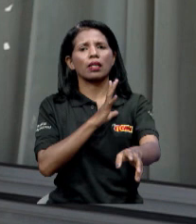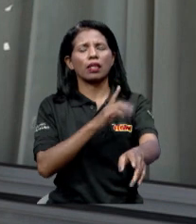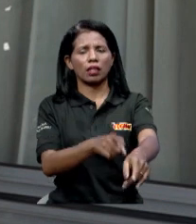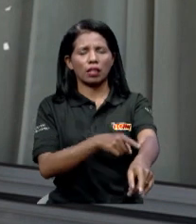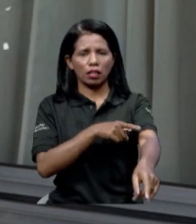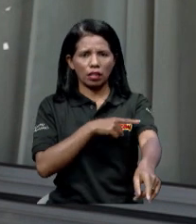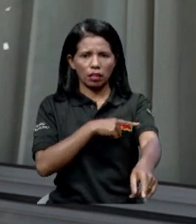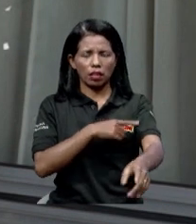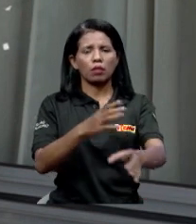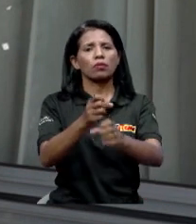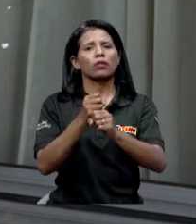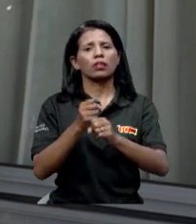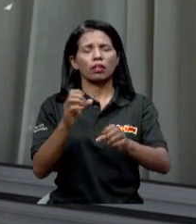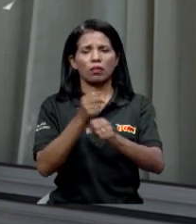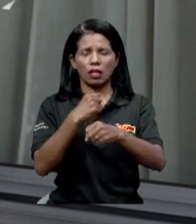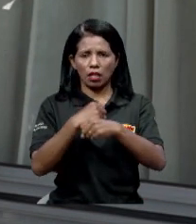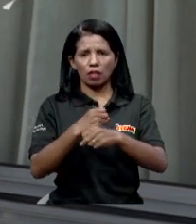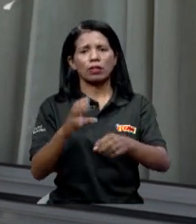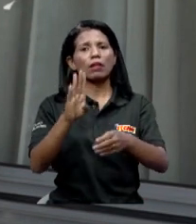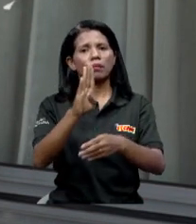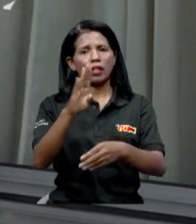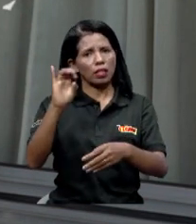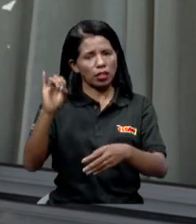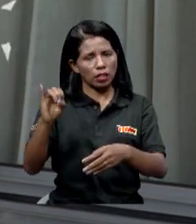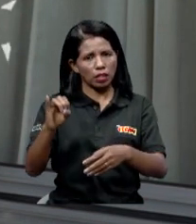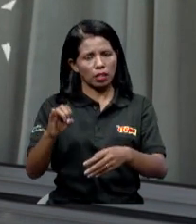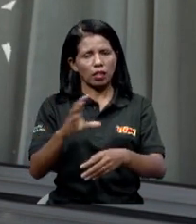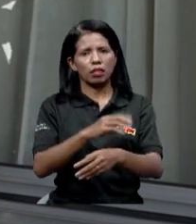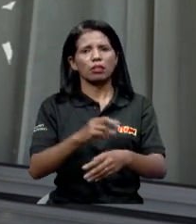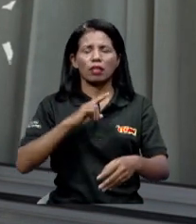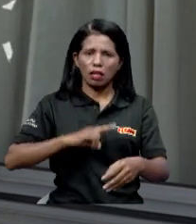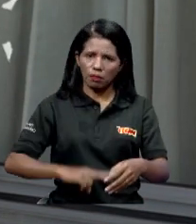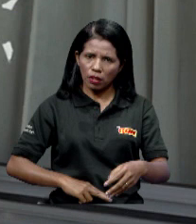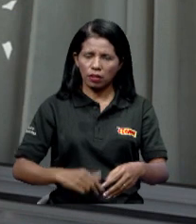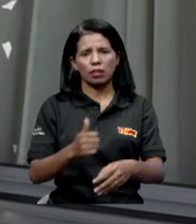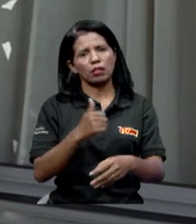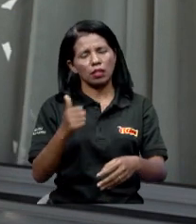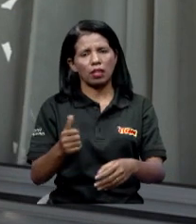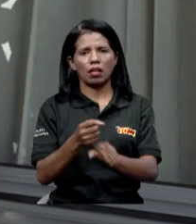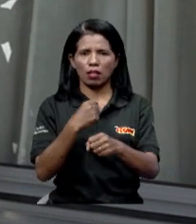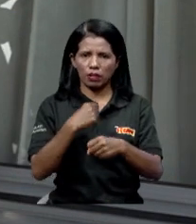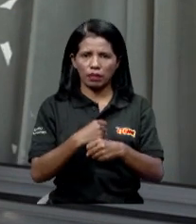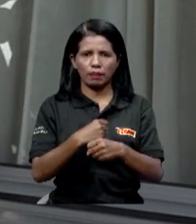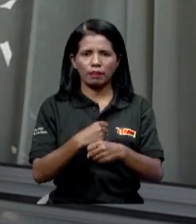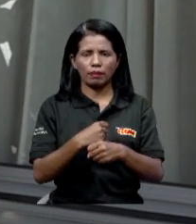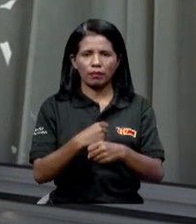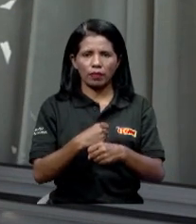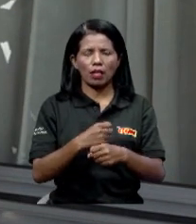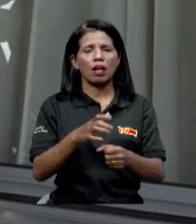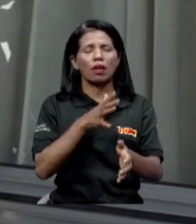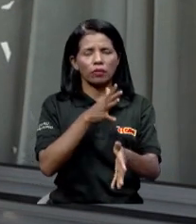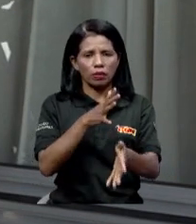tu trata ne documento so resulta ka parece ne força la ia ou hamla batruma halo que la convida